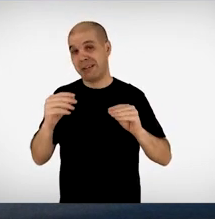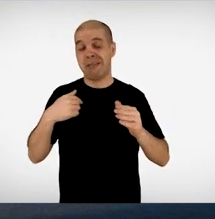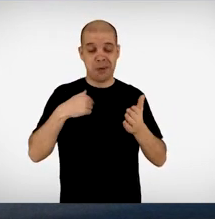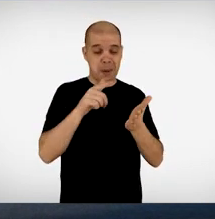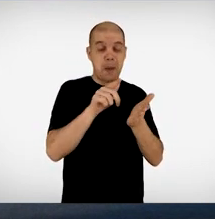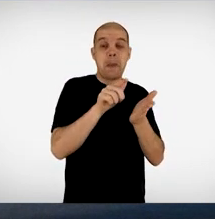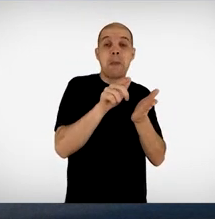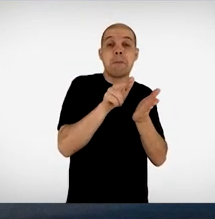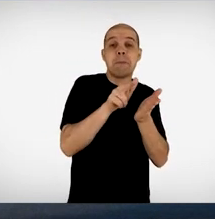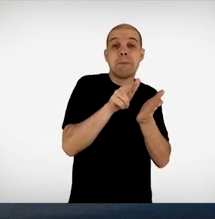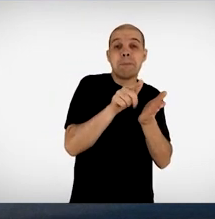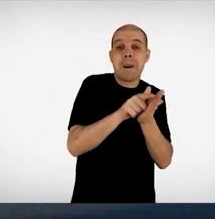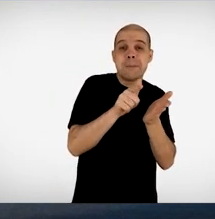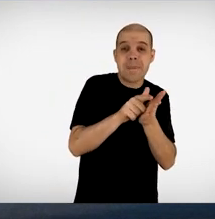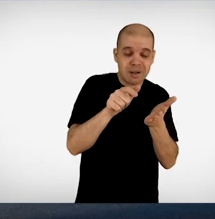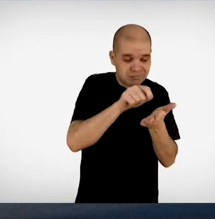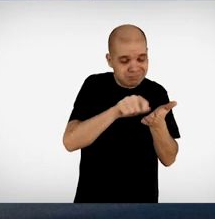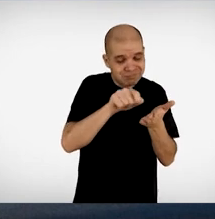péssima, porque elas